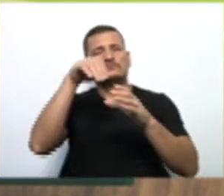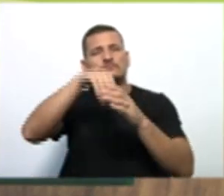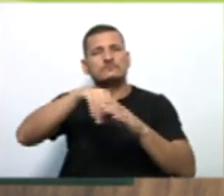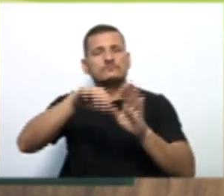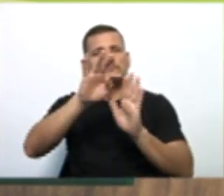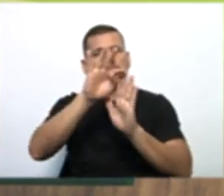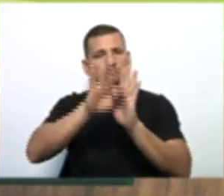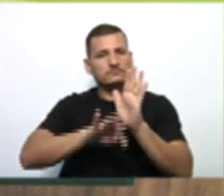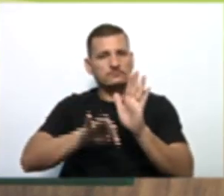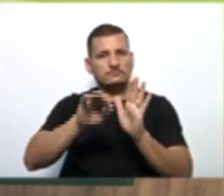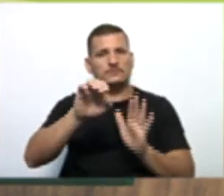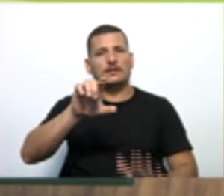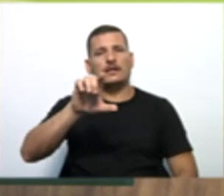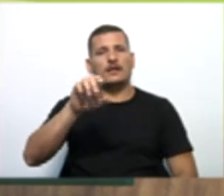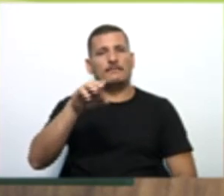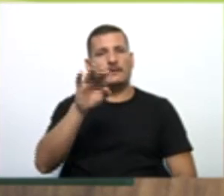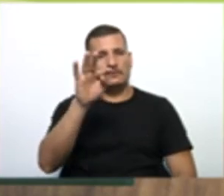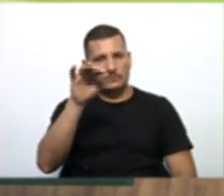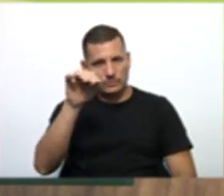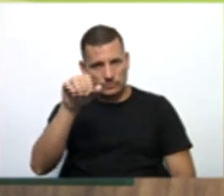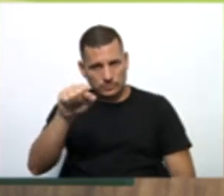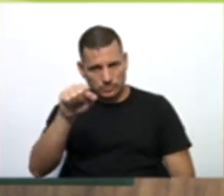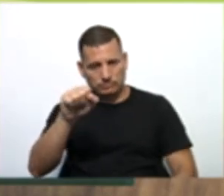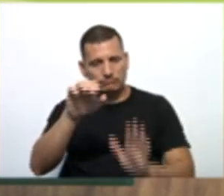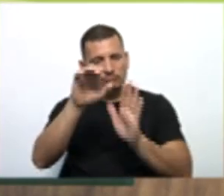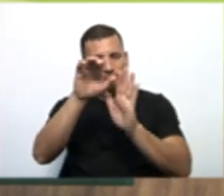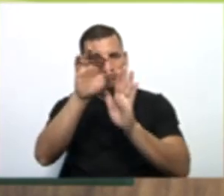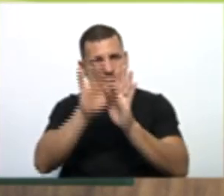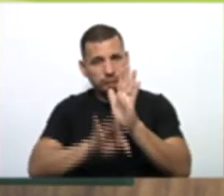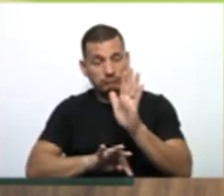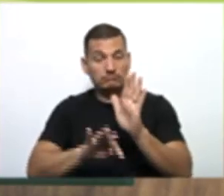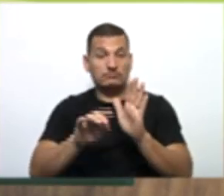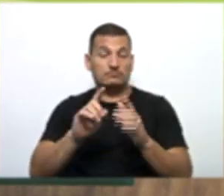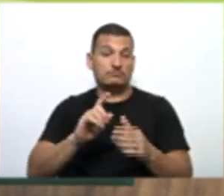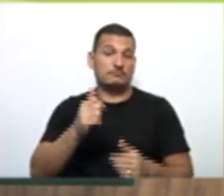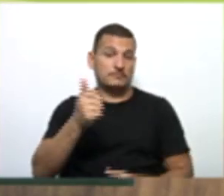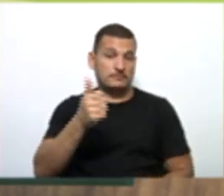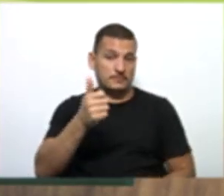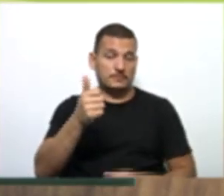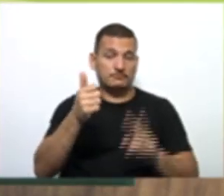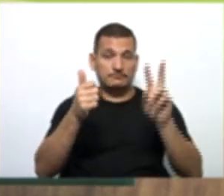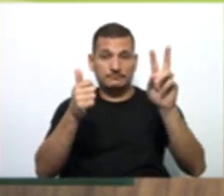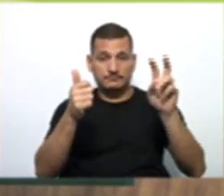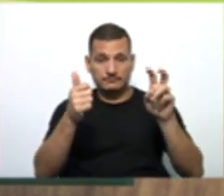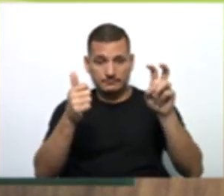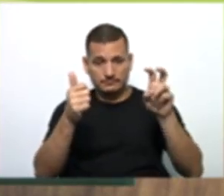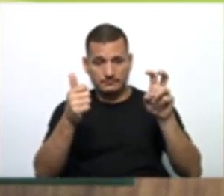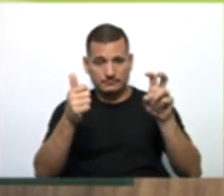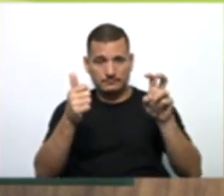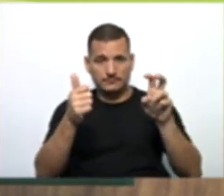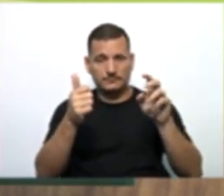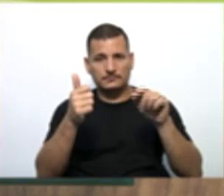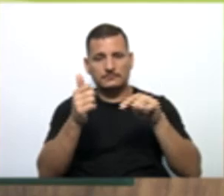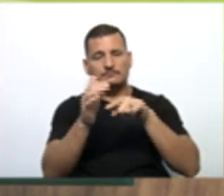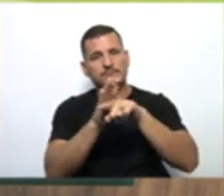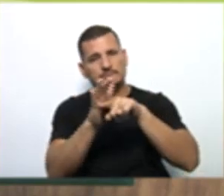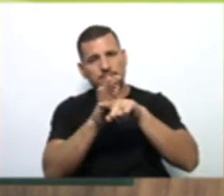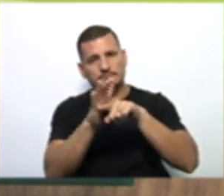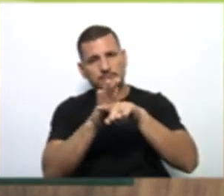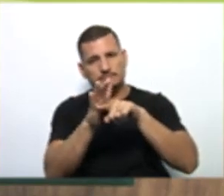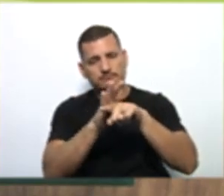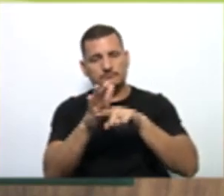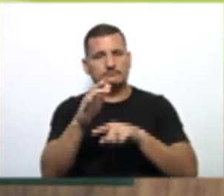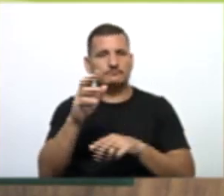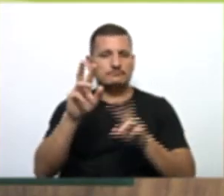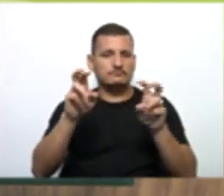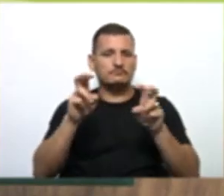um projeto, de um trabalho científico, eles são compostos primeiramente pelo tema, que é o assunto a ser pesquisado.